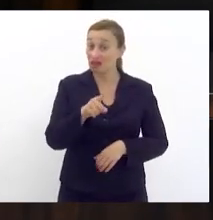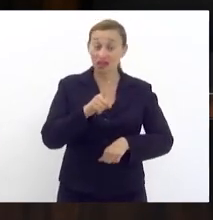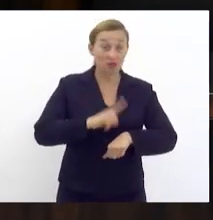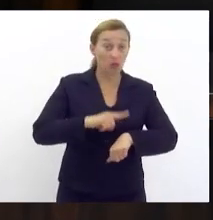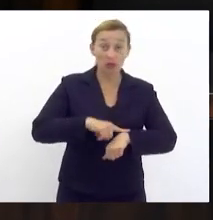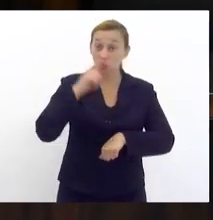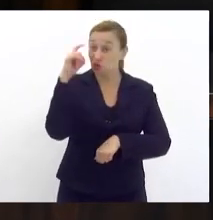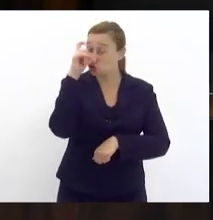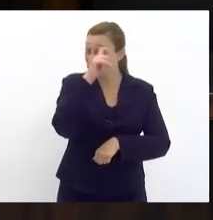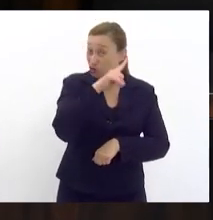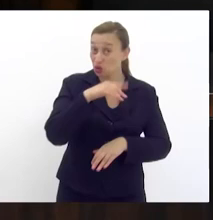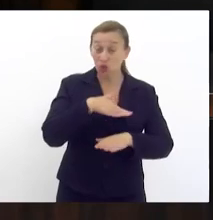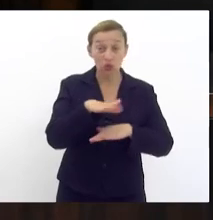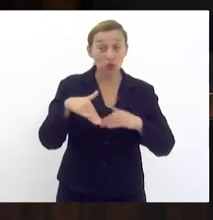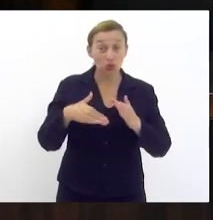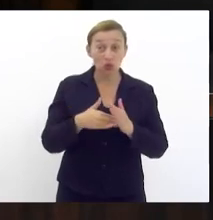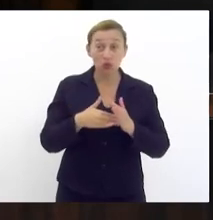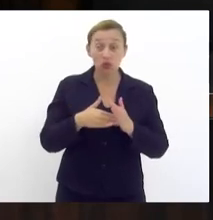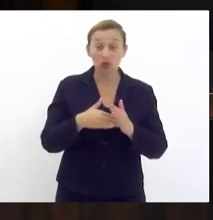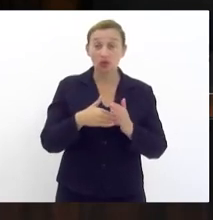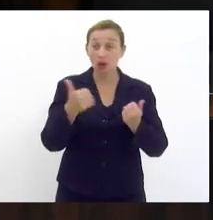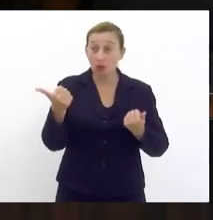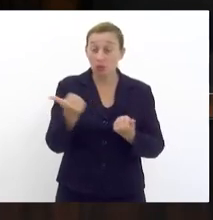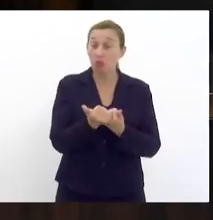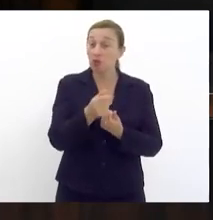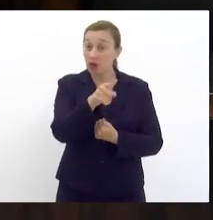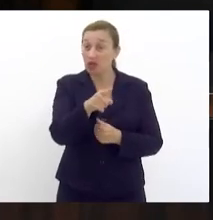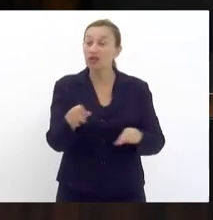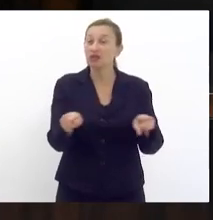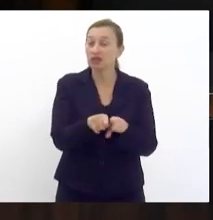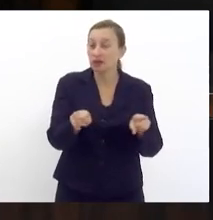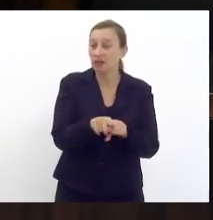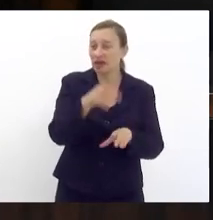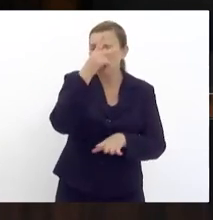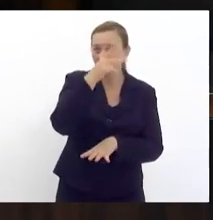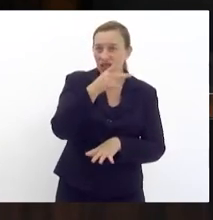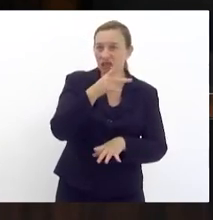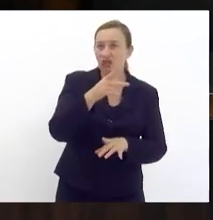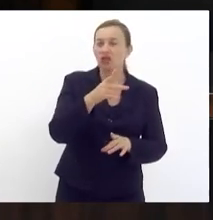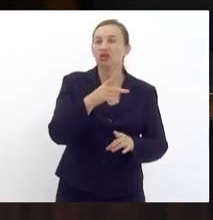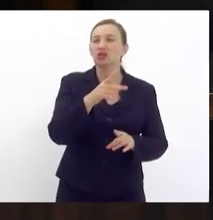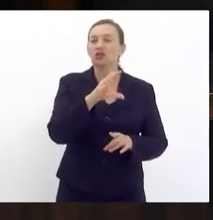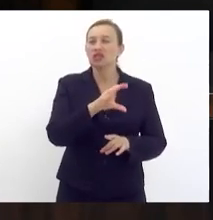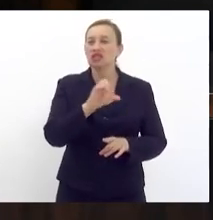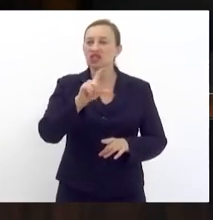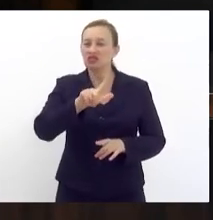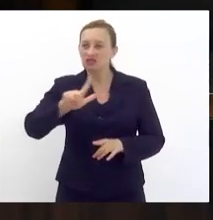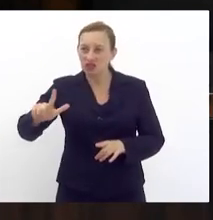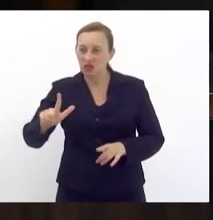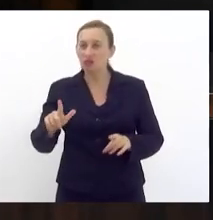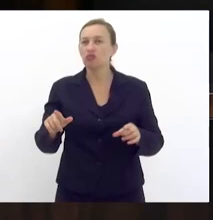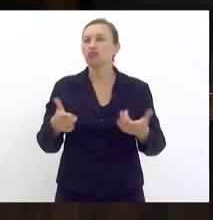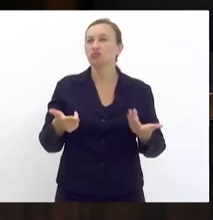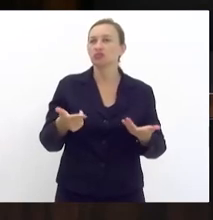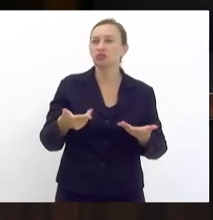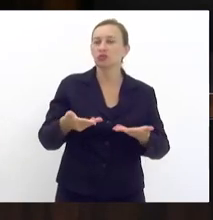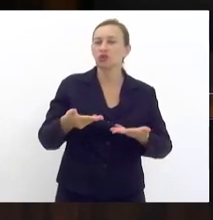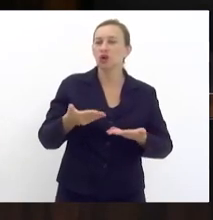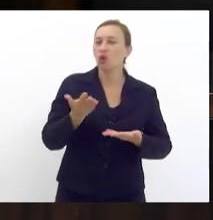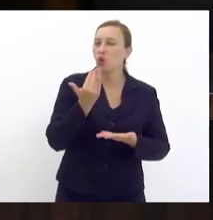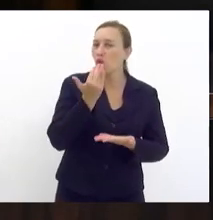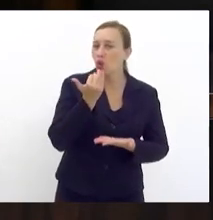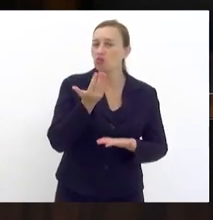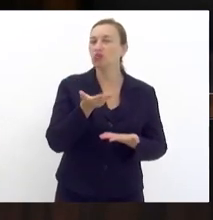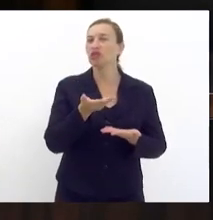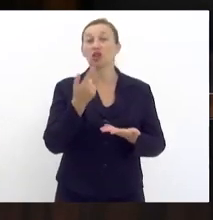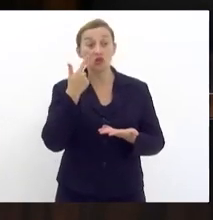momento difícil, dando toda a assessoria ali. As pessoas também, os civis que participaram muitas das vezes levando alimentações, né, que eu